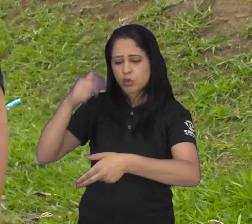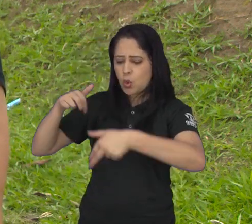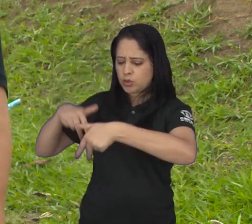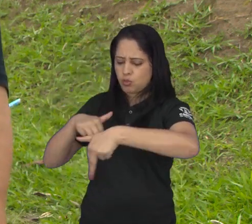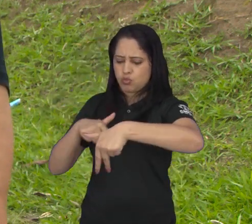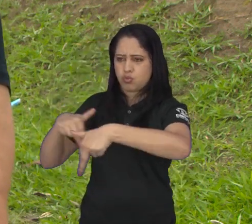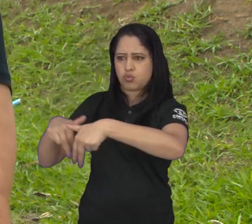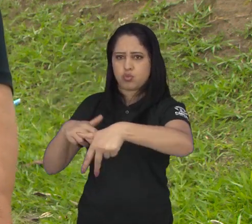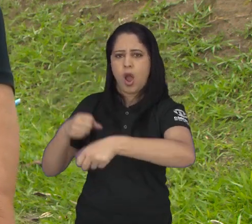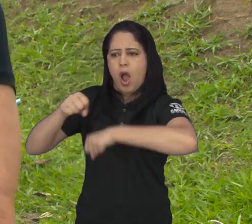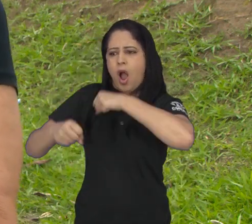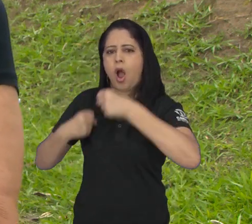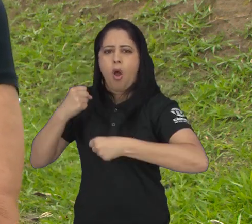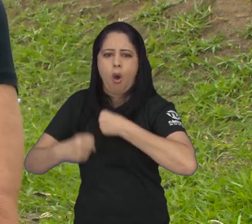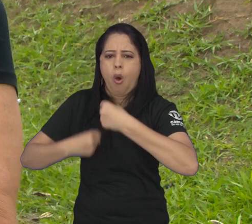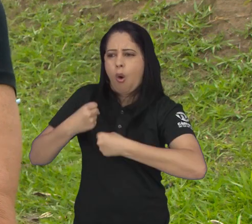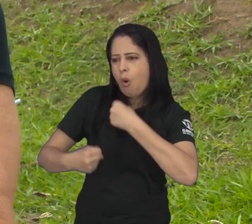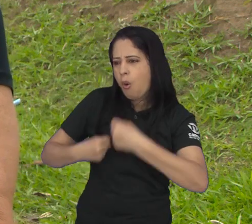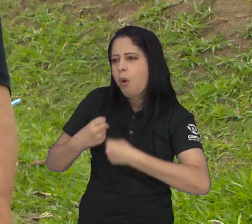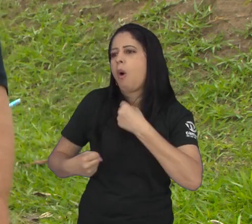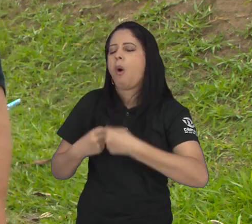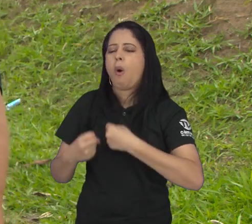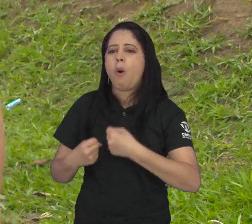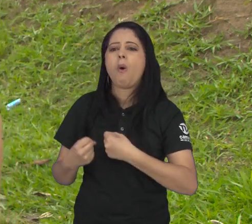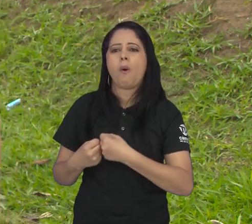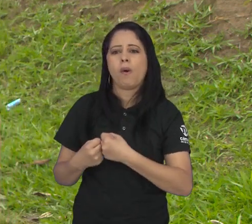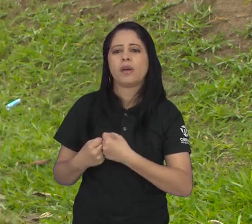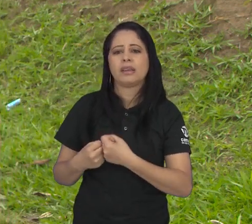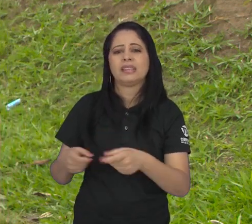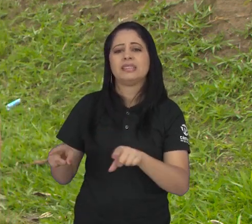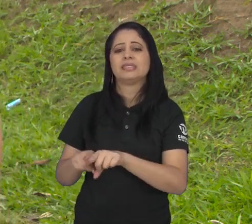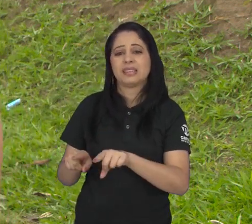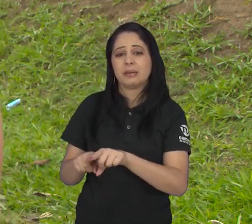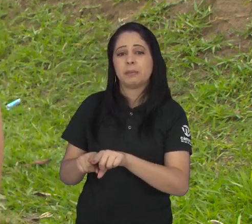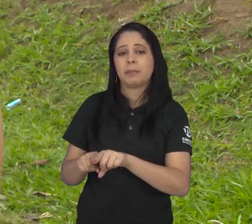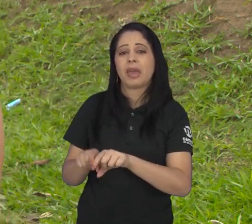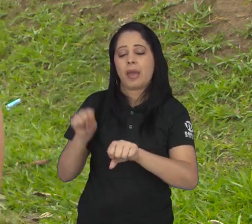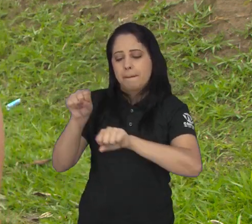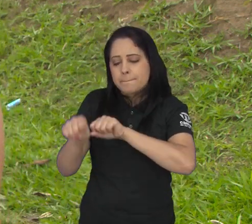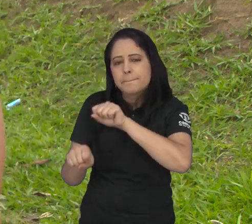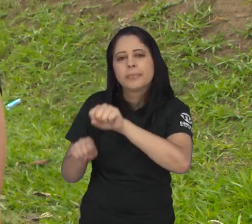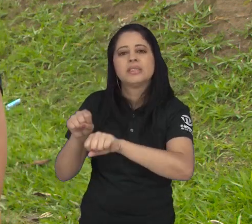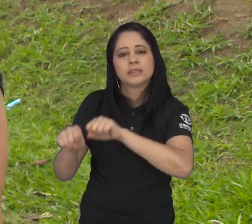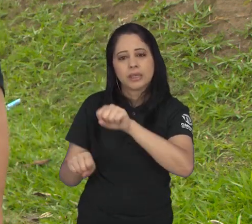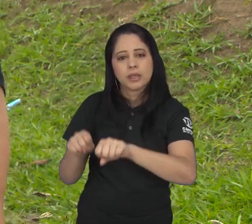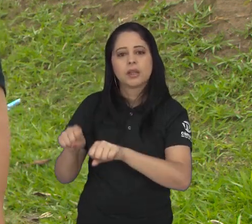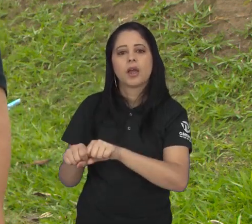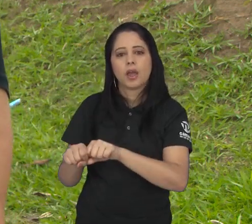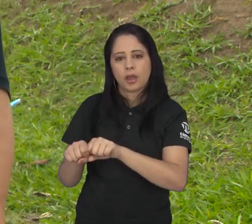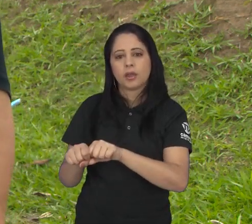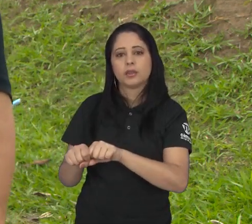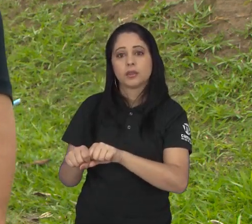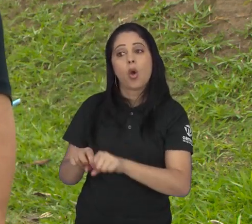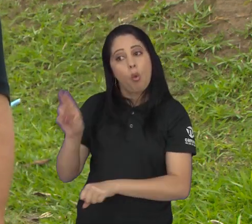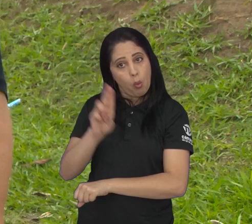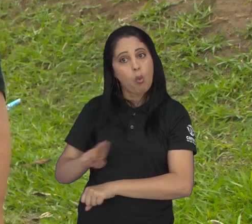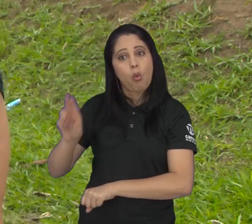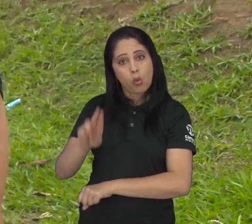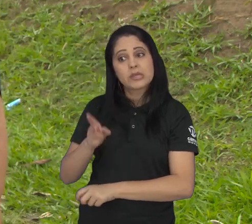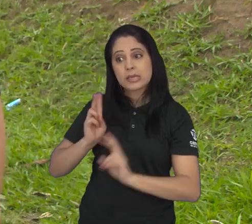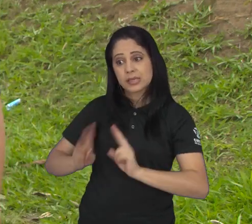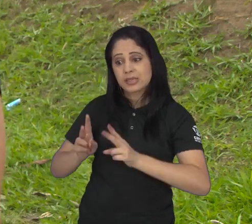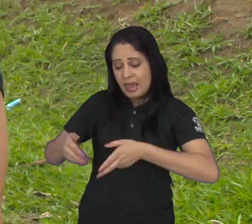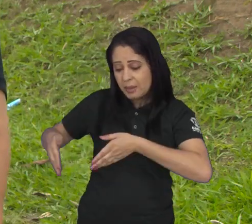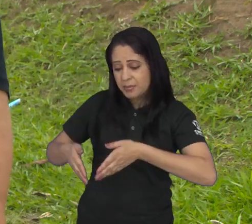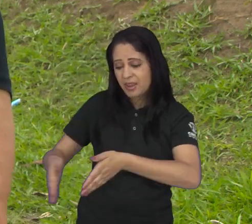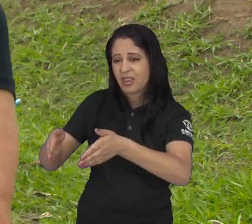a gente que corre né como eu sou corredora Então faz pedal então a gente passa usa muito aqui